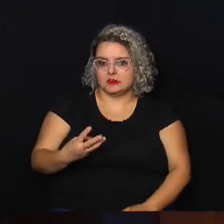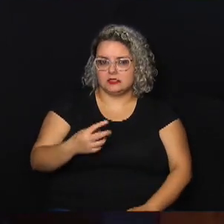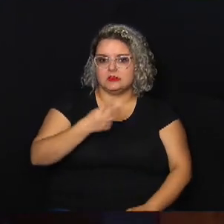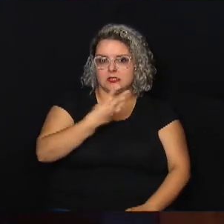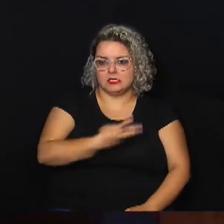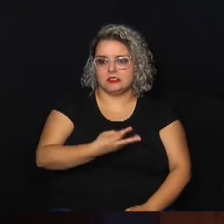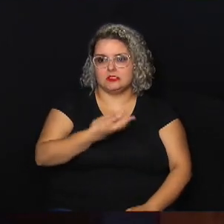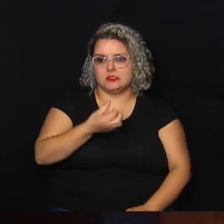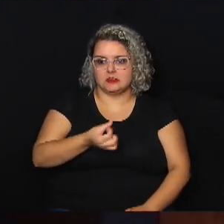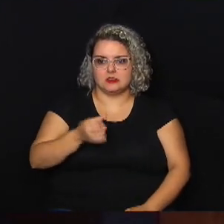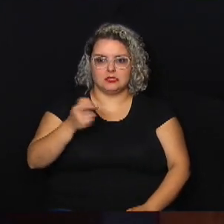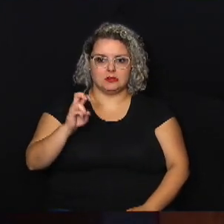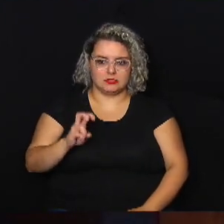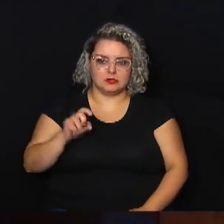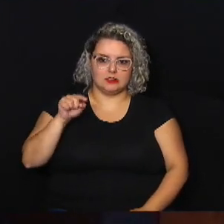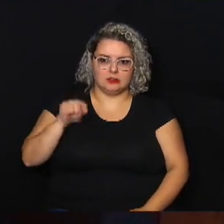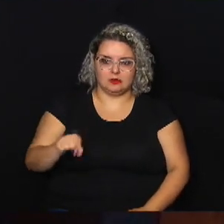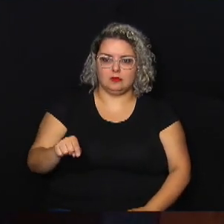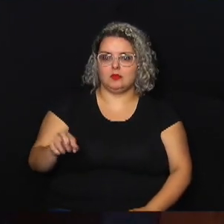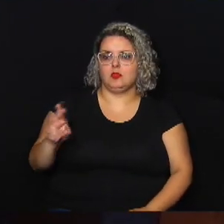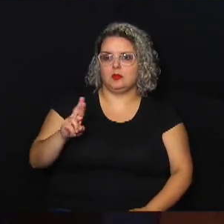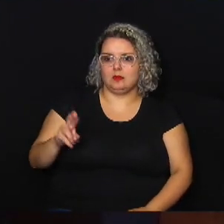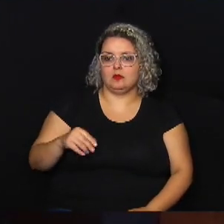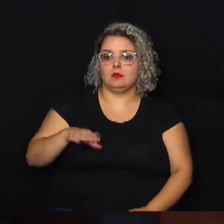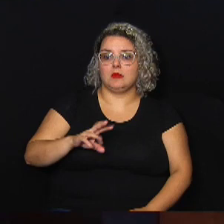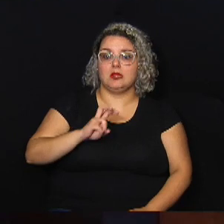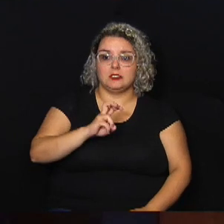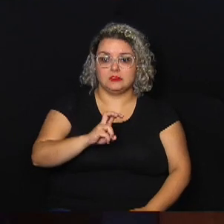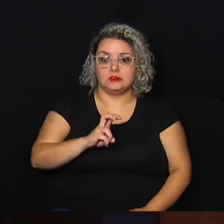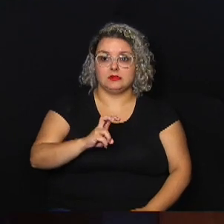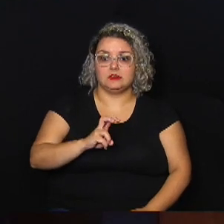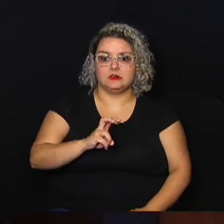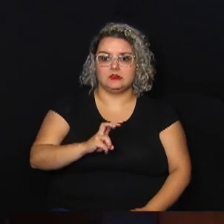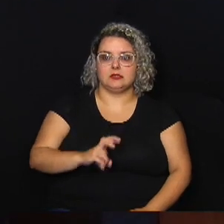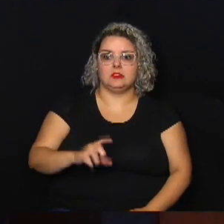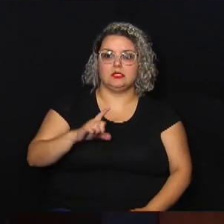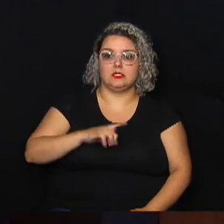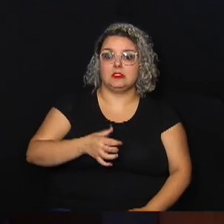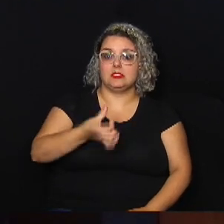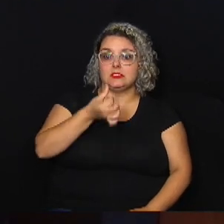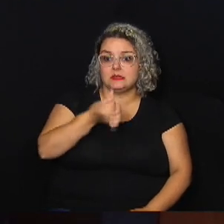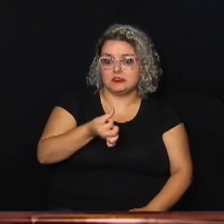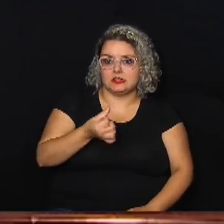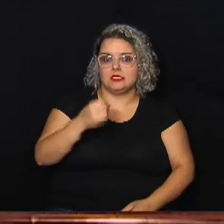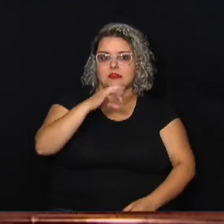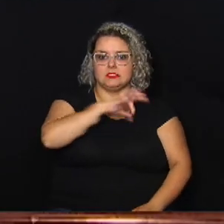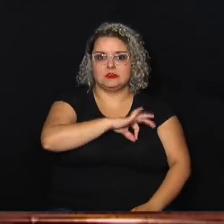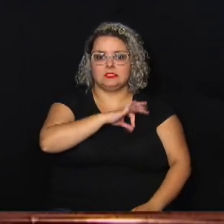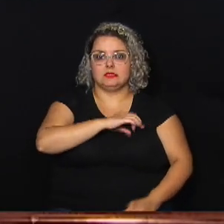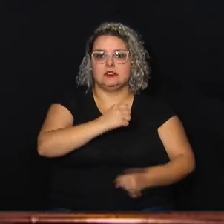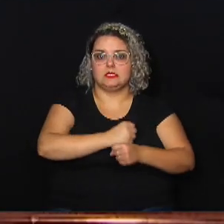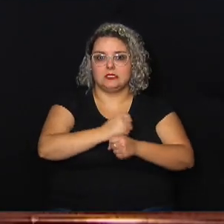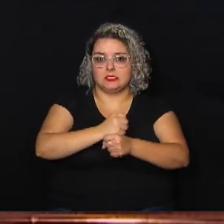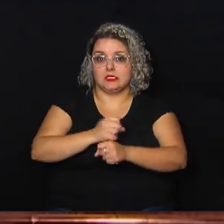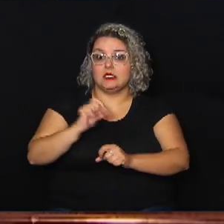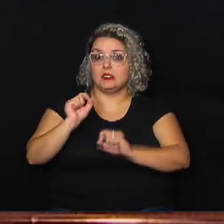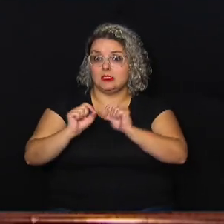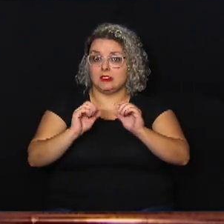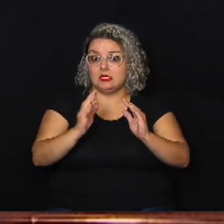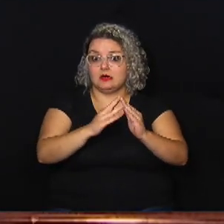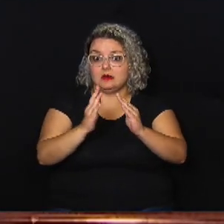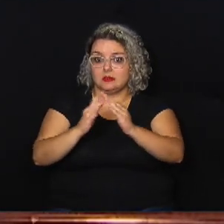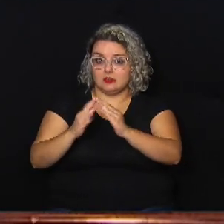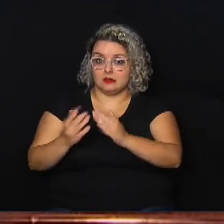R$360.000. Mais 5 anos, 55, você deve ter 6 salários anuais. Quem aí em casa está perto desse